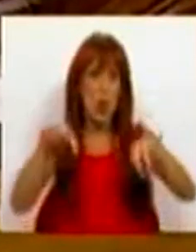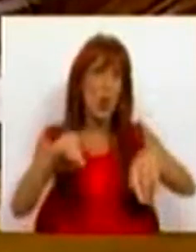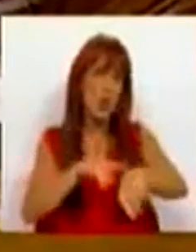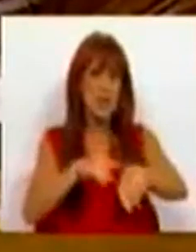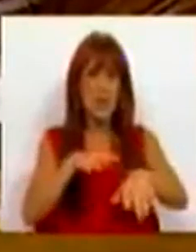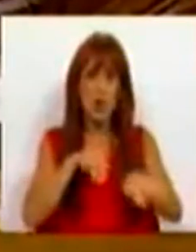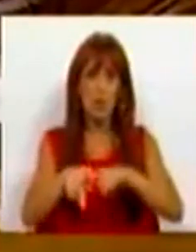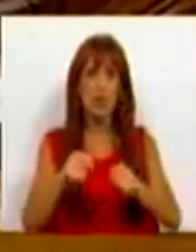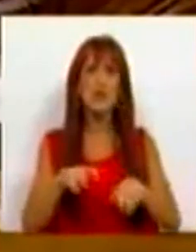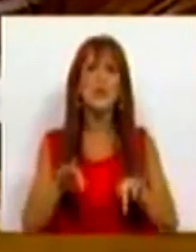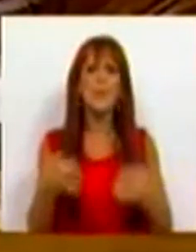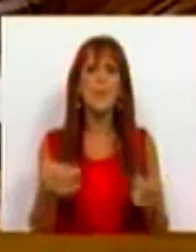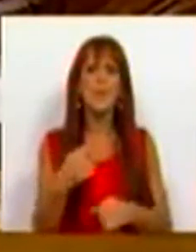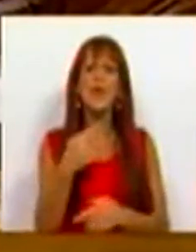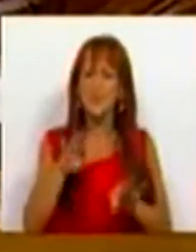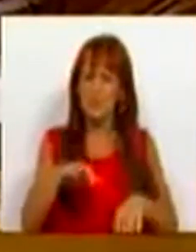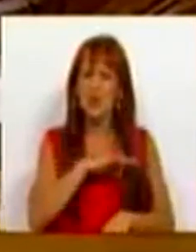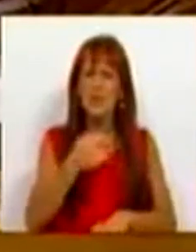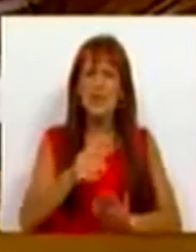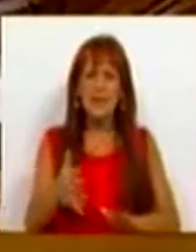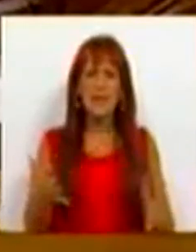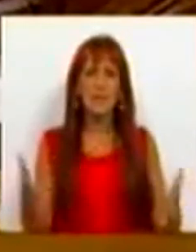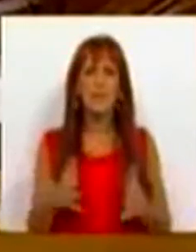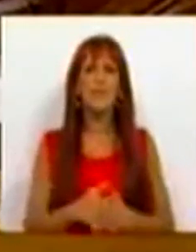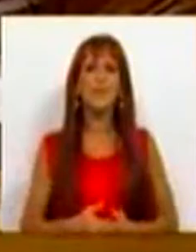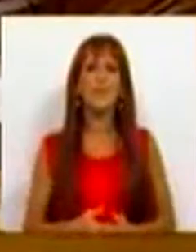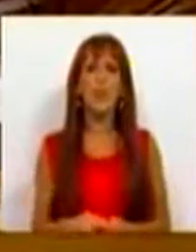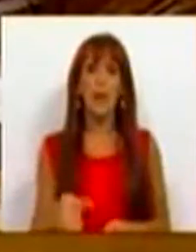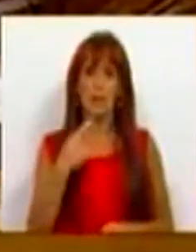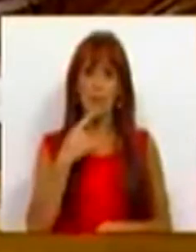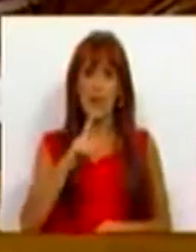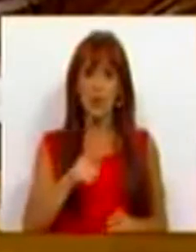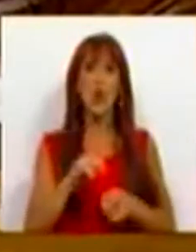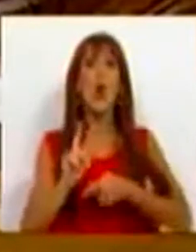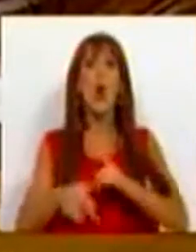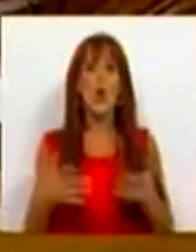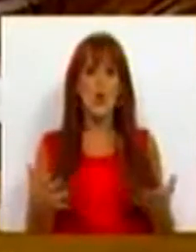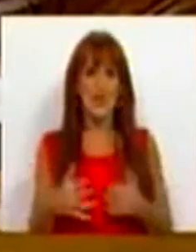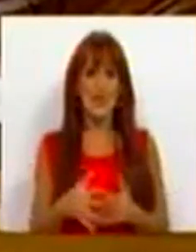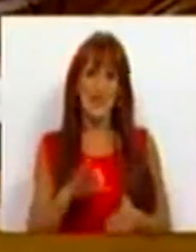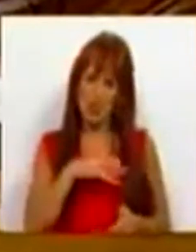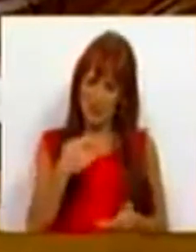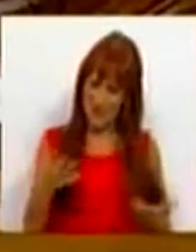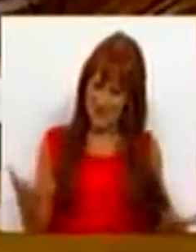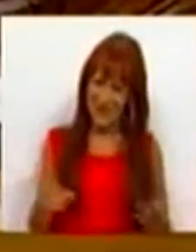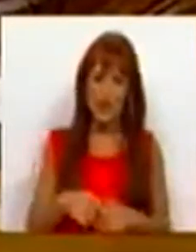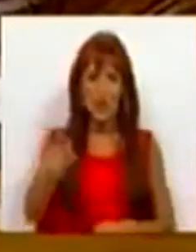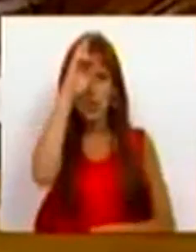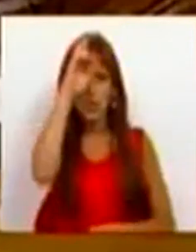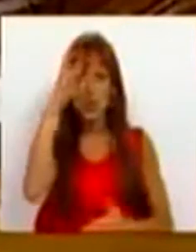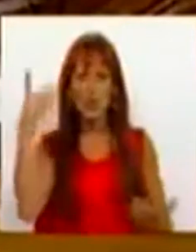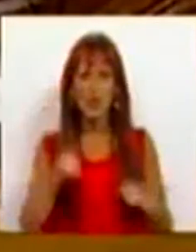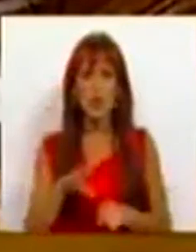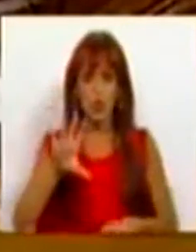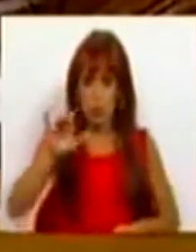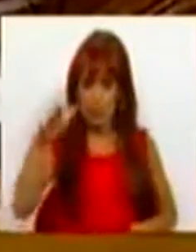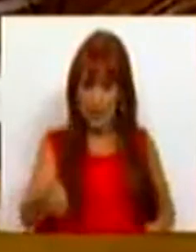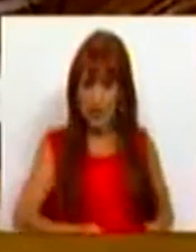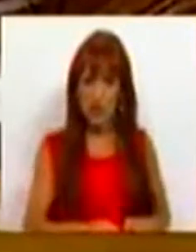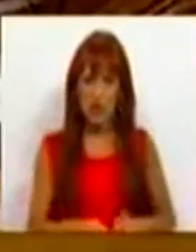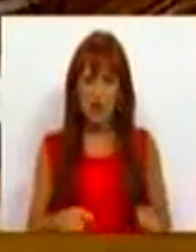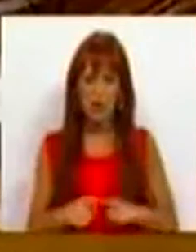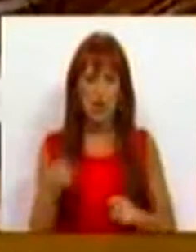resposta com estas propostas. Por outro lado, em referência à existência de um mecanismo extraordinário para a regularização de dívidas de ensino superior e